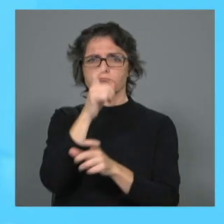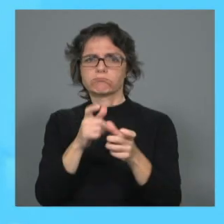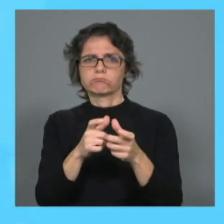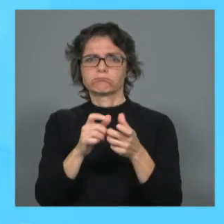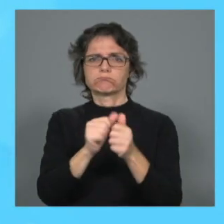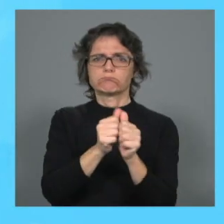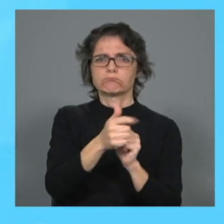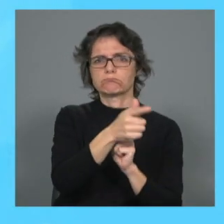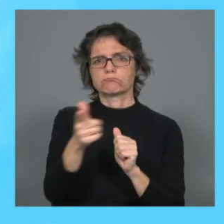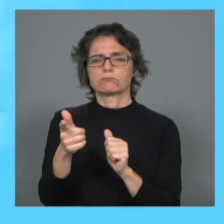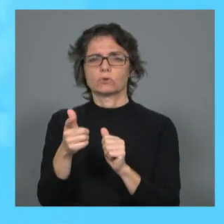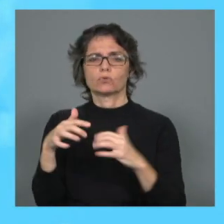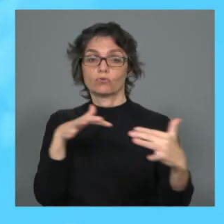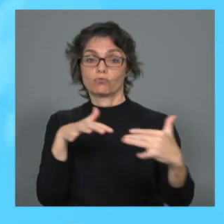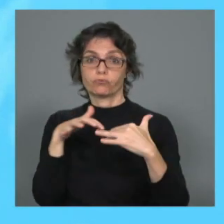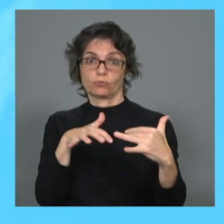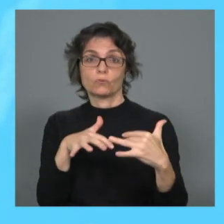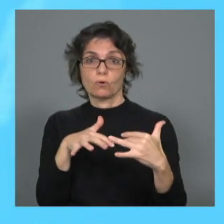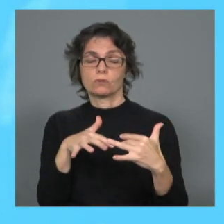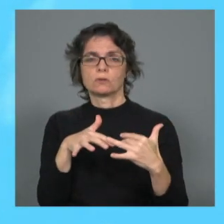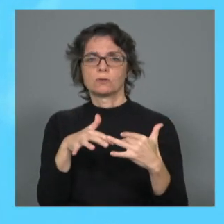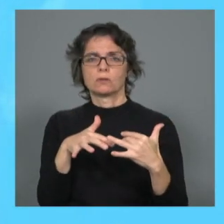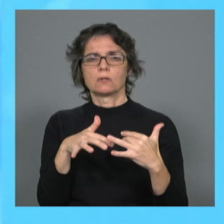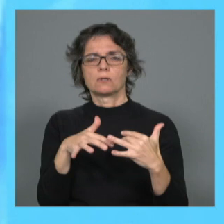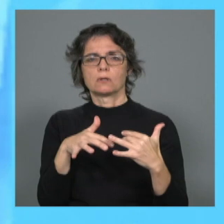do mundo do futebol, falamos do futebol em concreto,